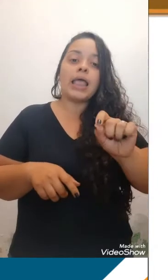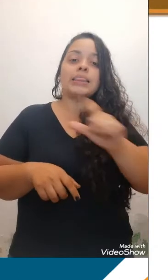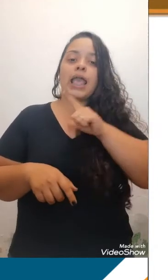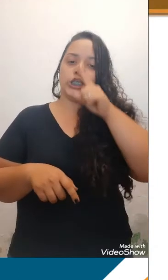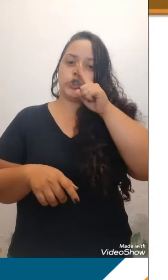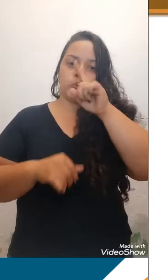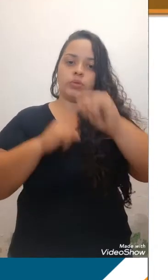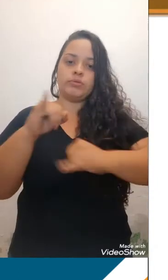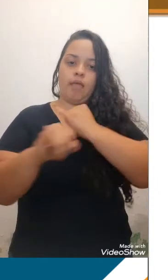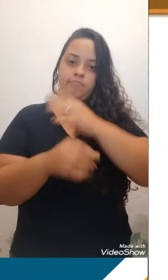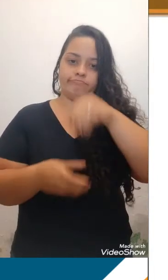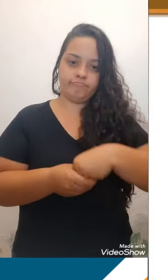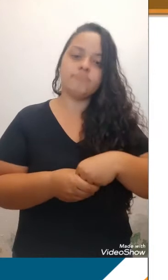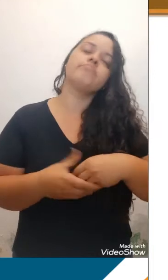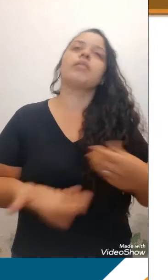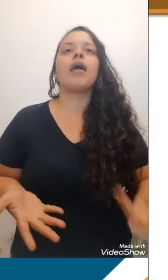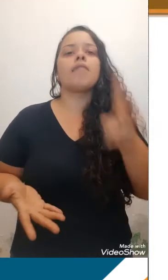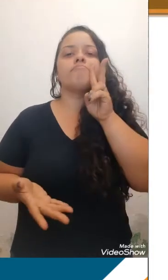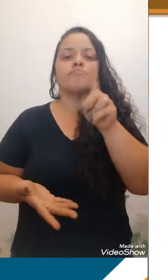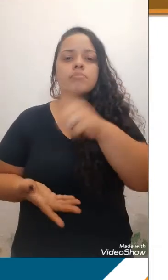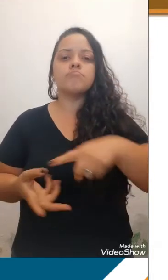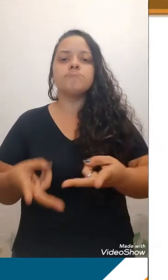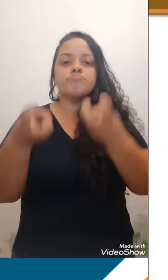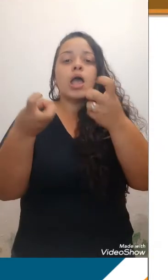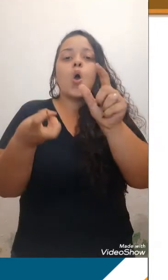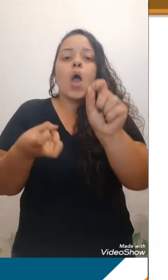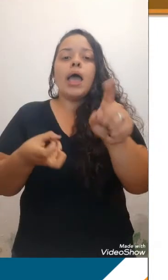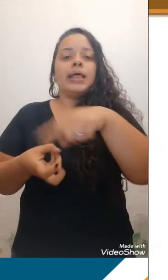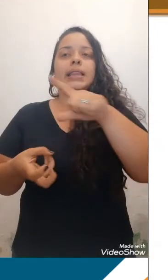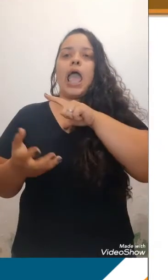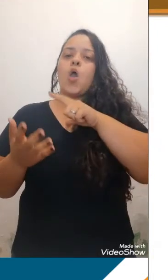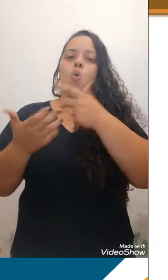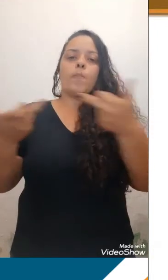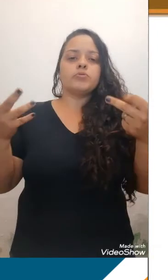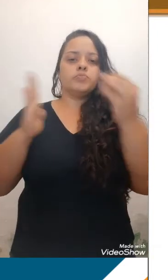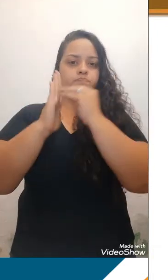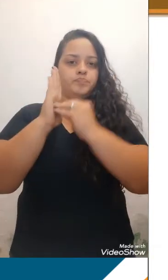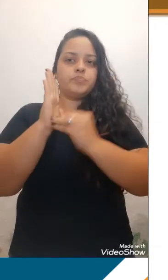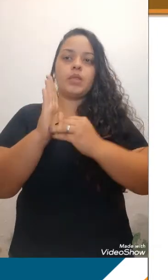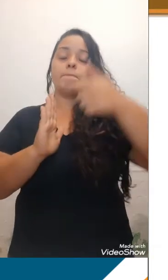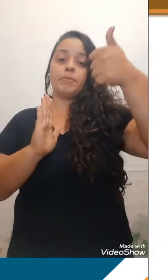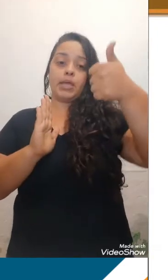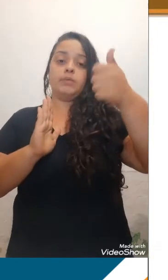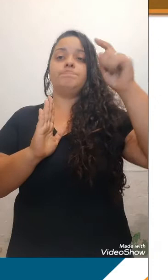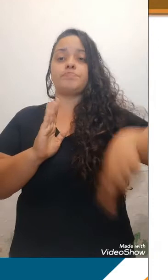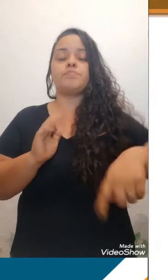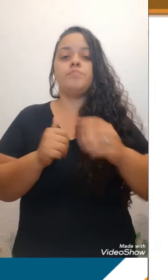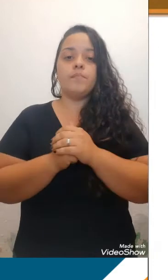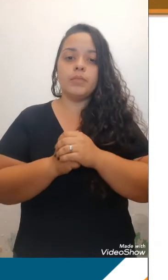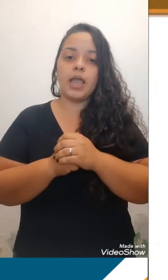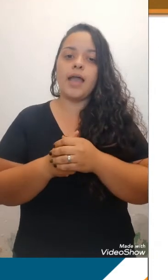que a internet pode oferecer. E aí eu quero chamar a atenção de vocês para algumas questões aí, a primeira